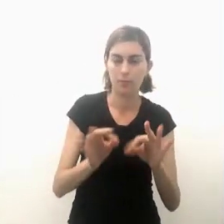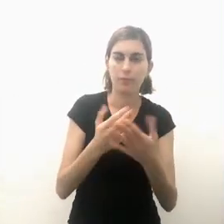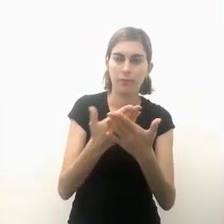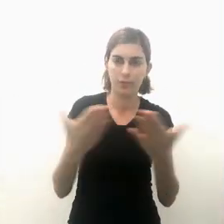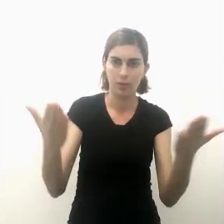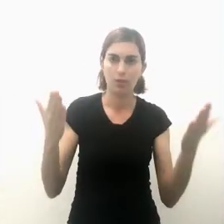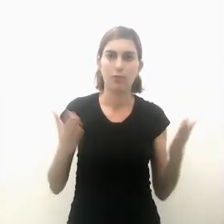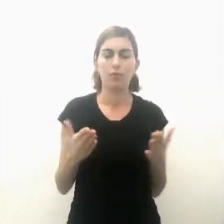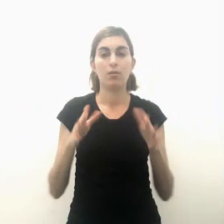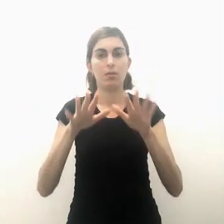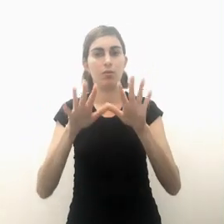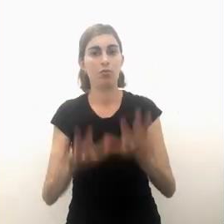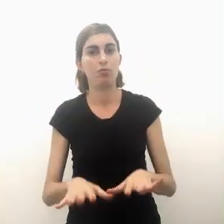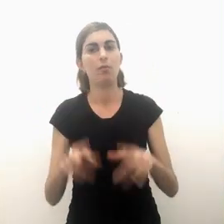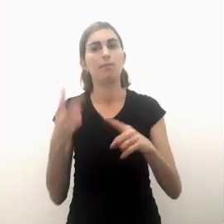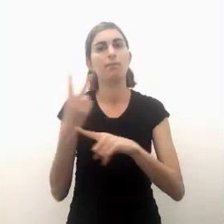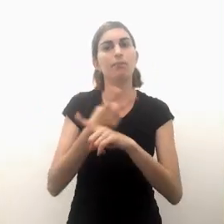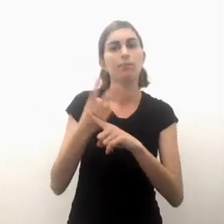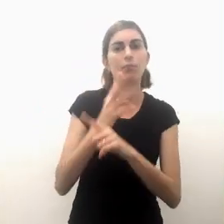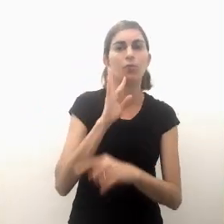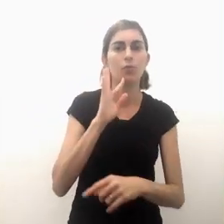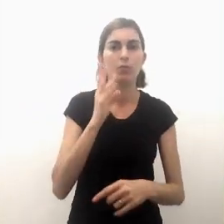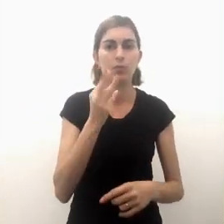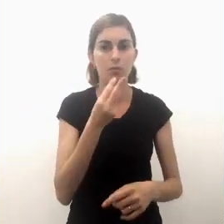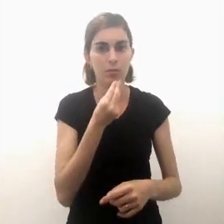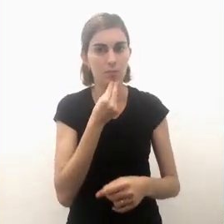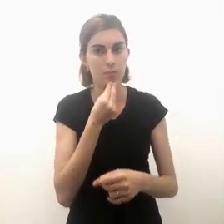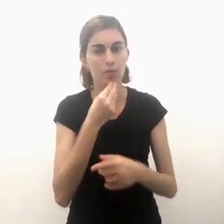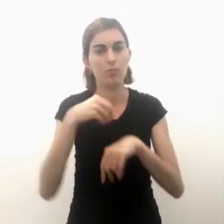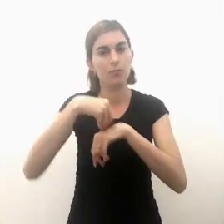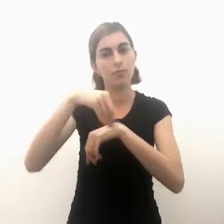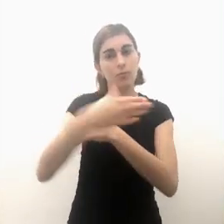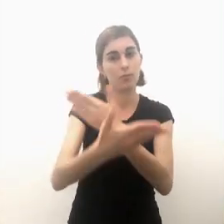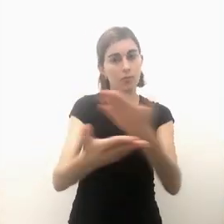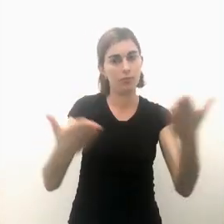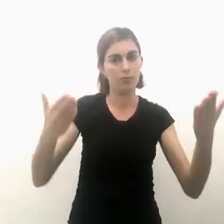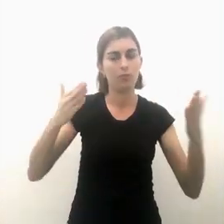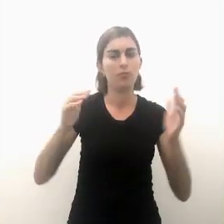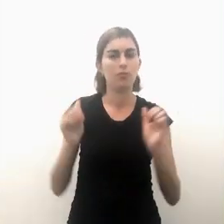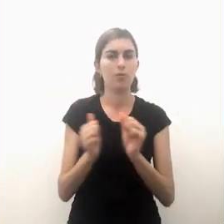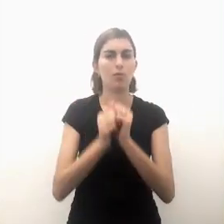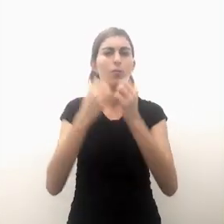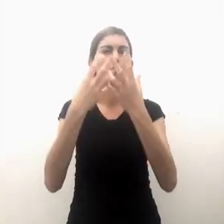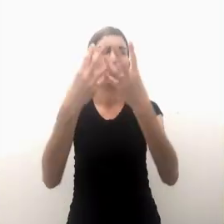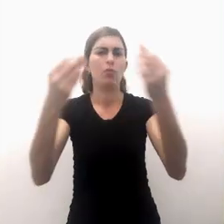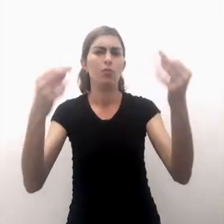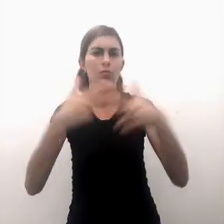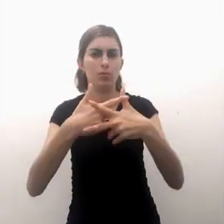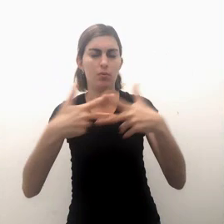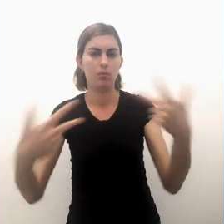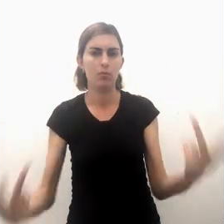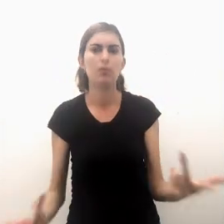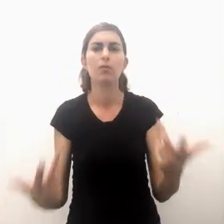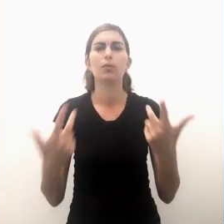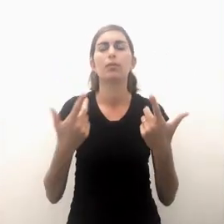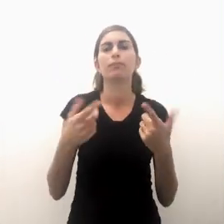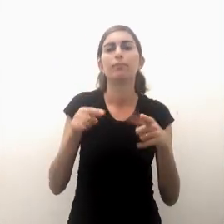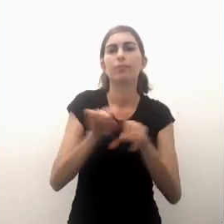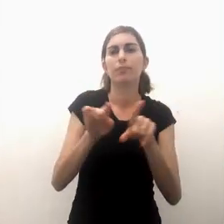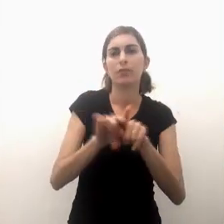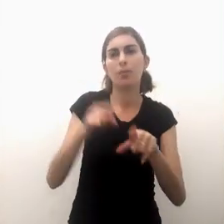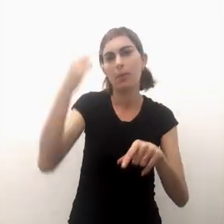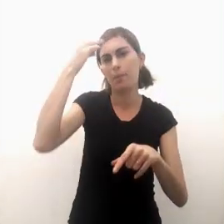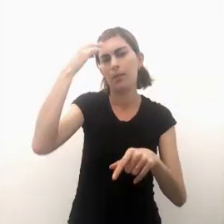tá? Você está buscando conhecimento, e isso já deixa você à frente de muitas coisas,